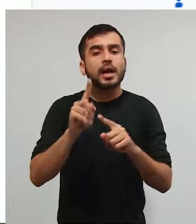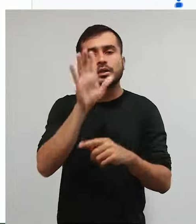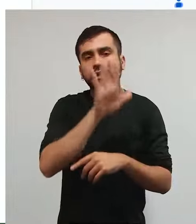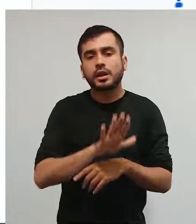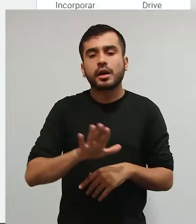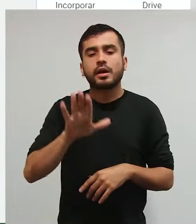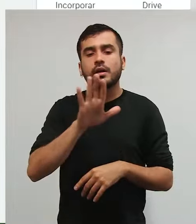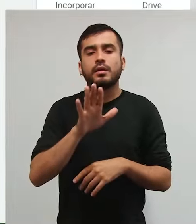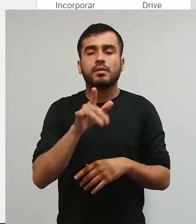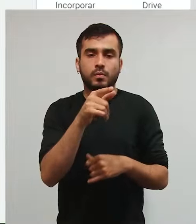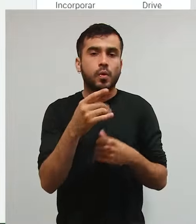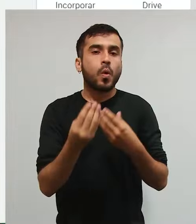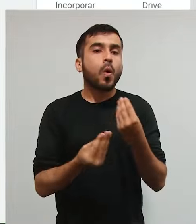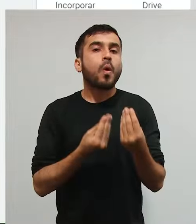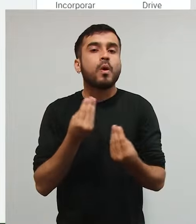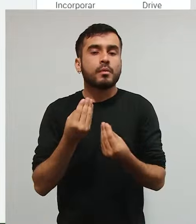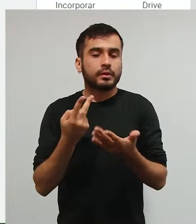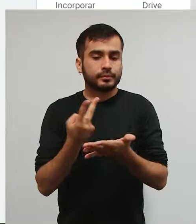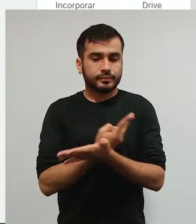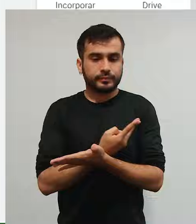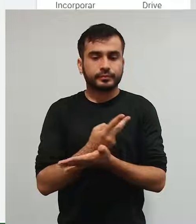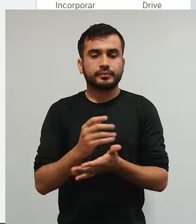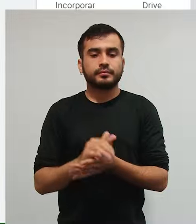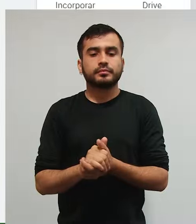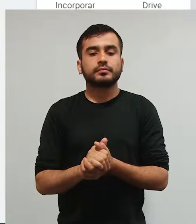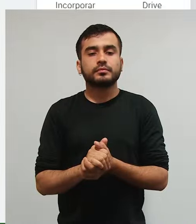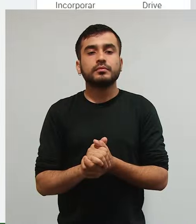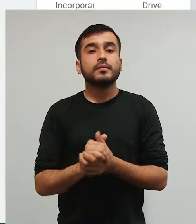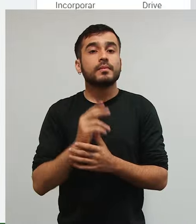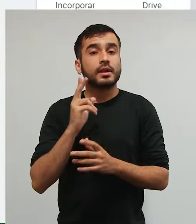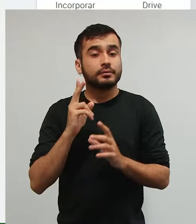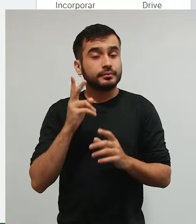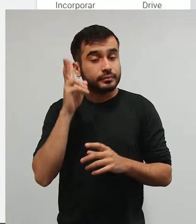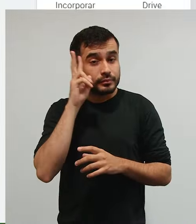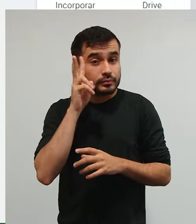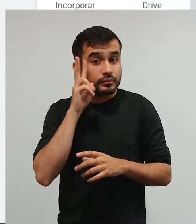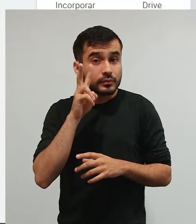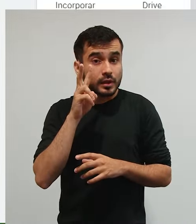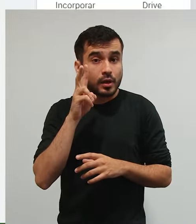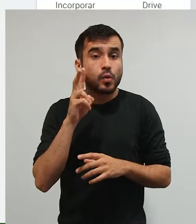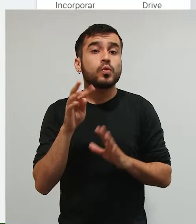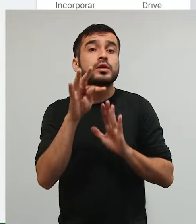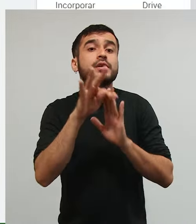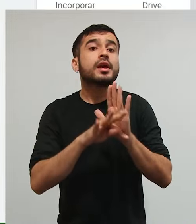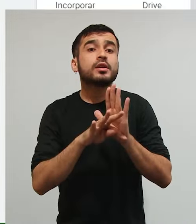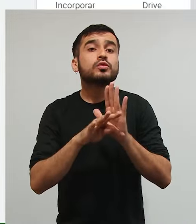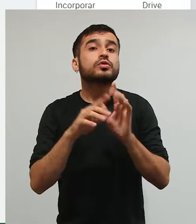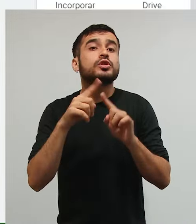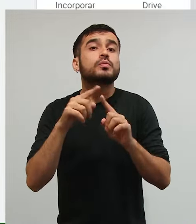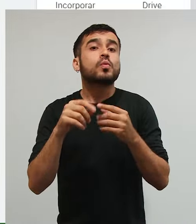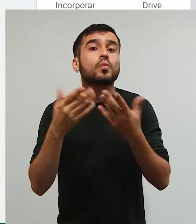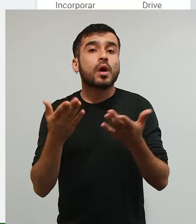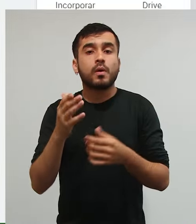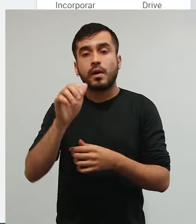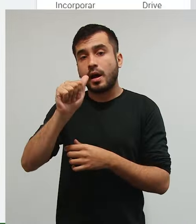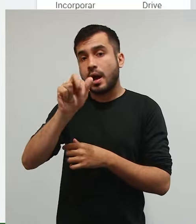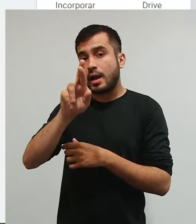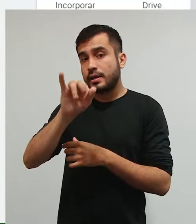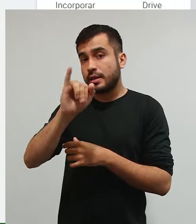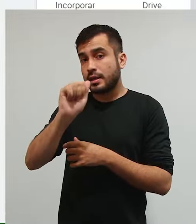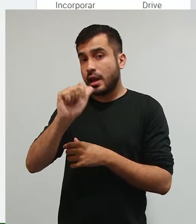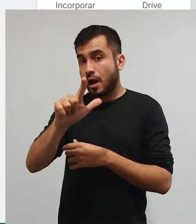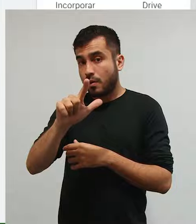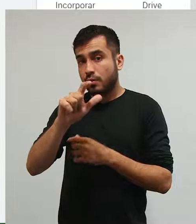texto aqui, o que acontece? Você tem que ler, não tem outra opção. Mas, de modo geral, as formatações são como?